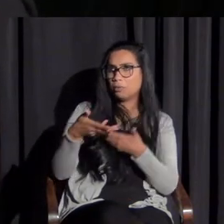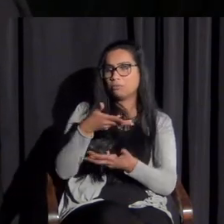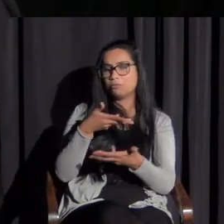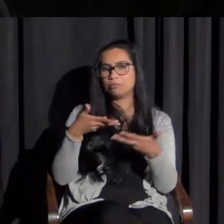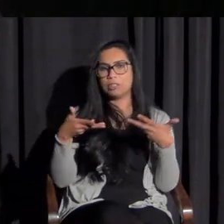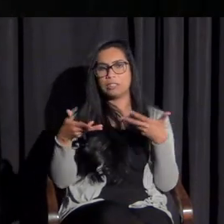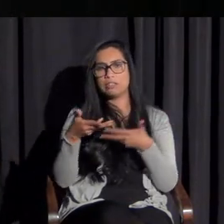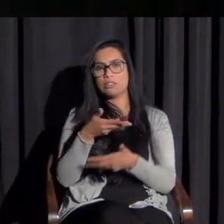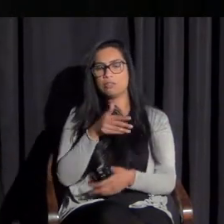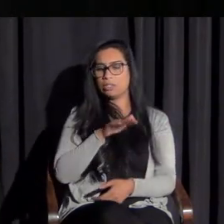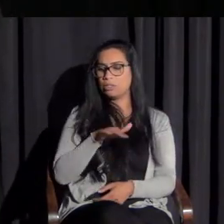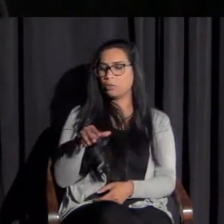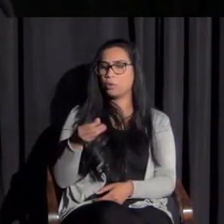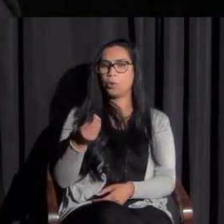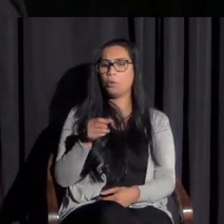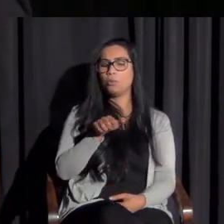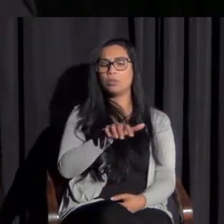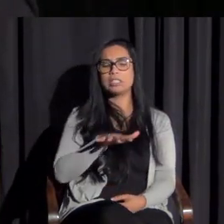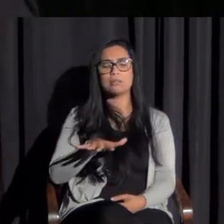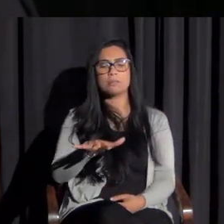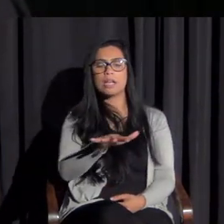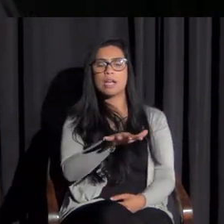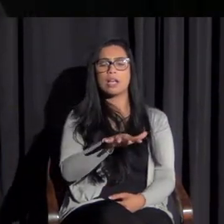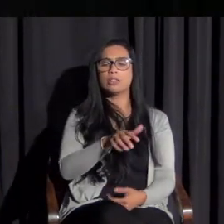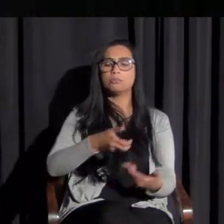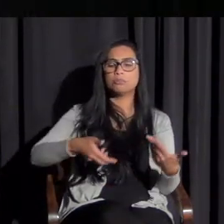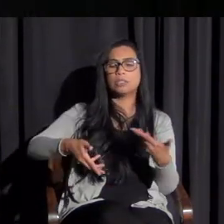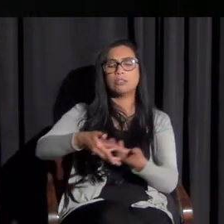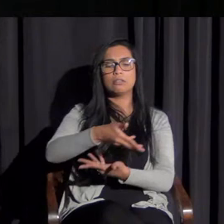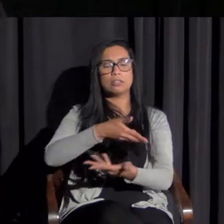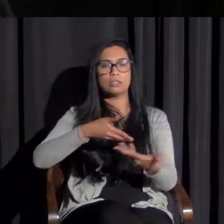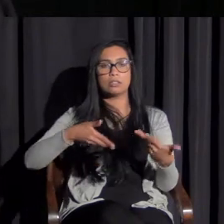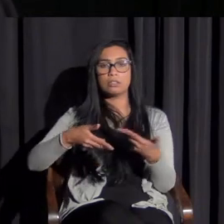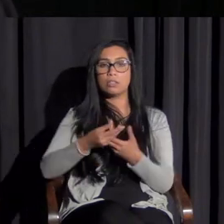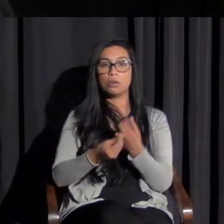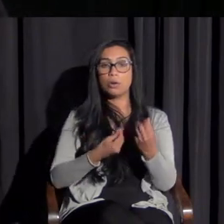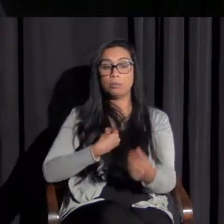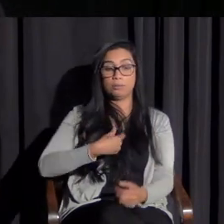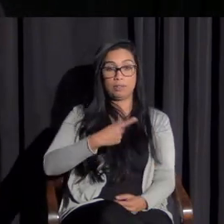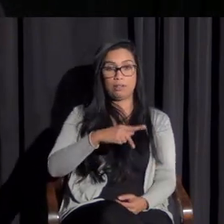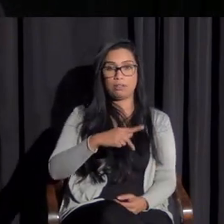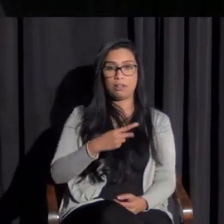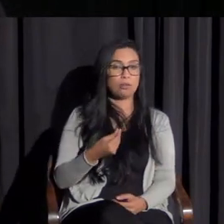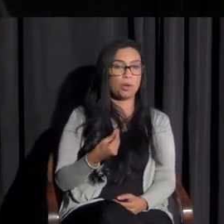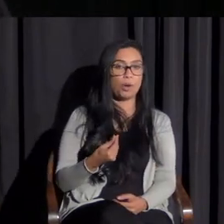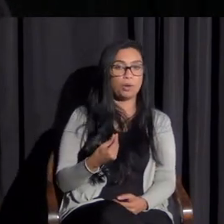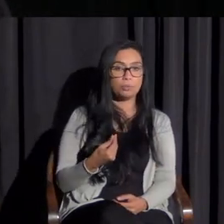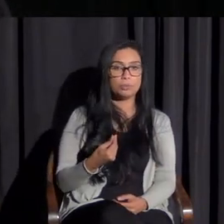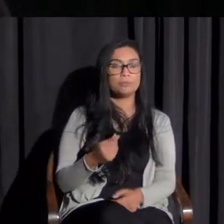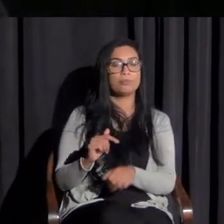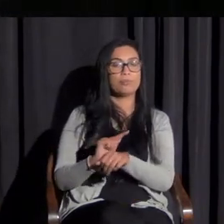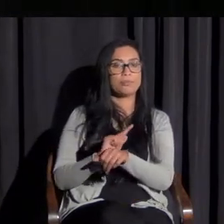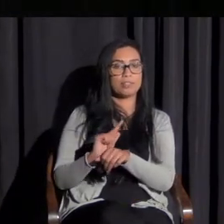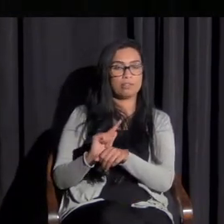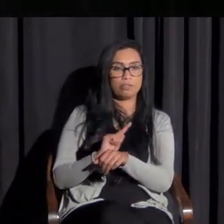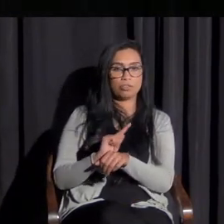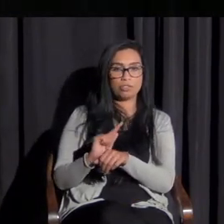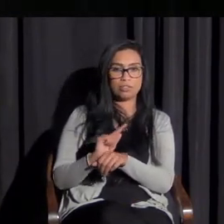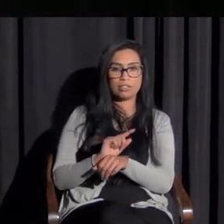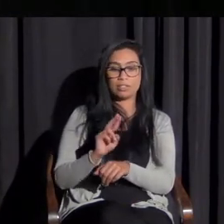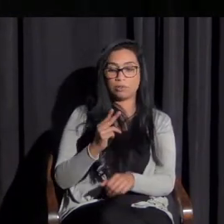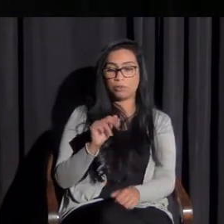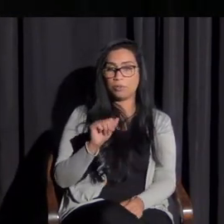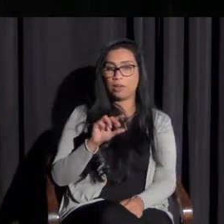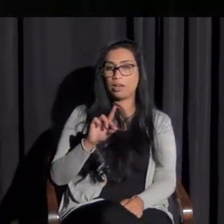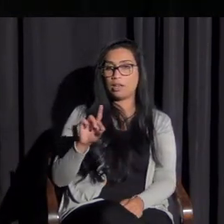pensar na produção do espaço dessas crianças, na presença delas, no que, na gestão Haddad, foi